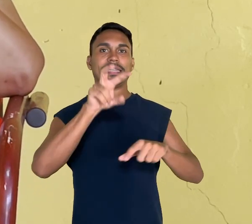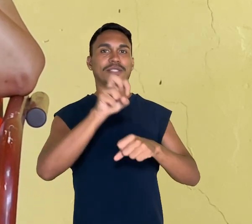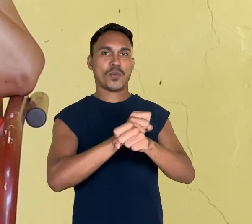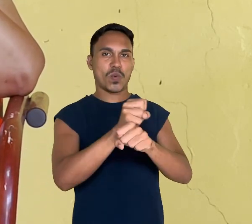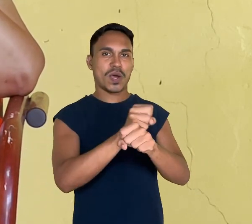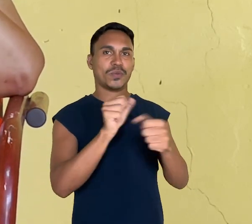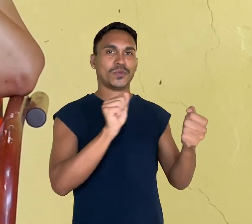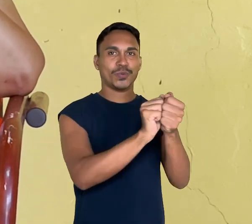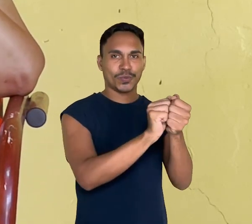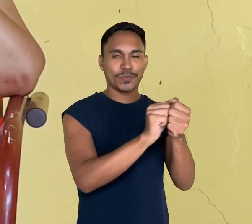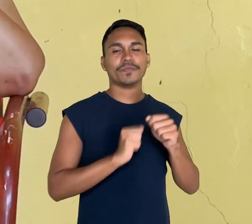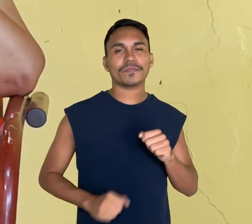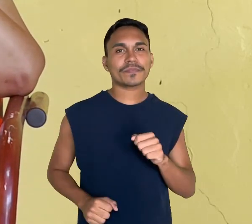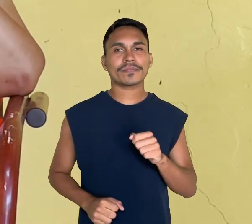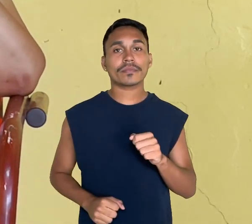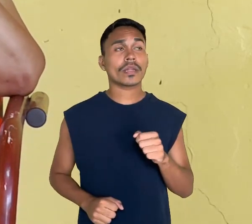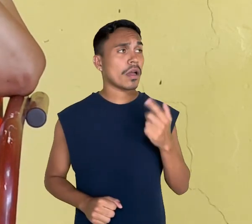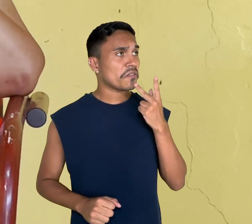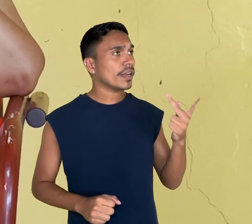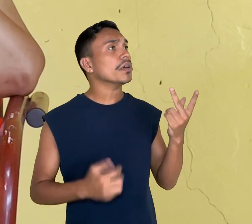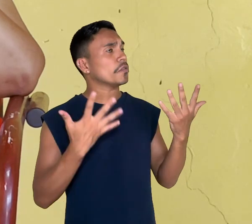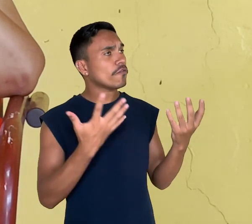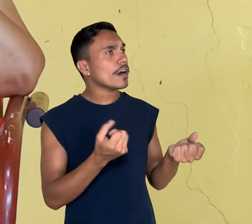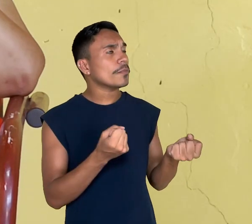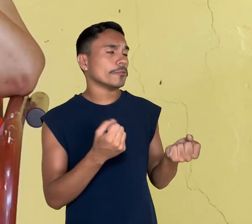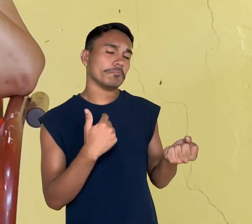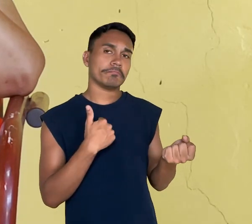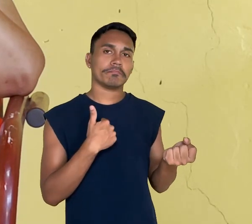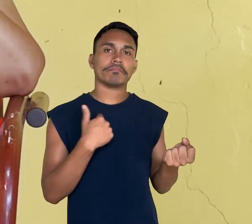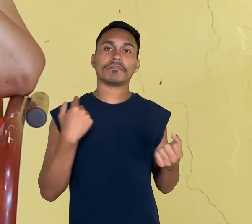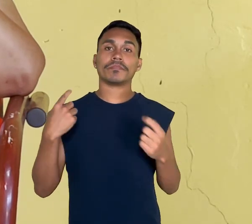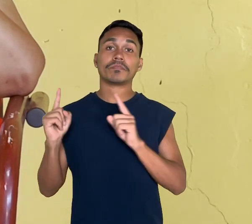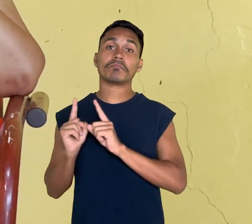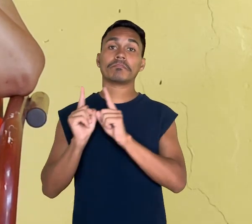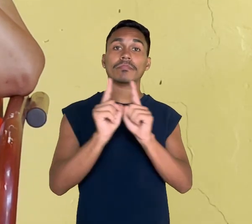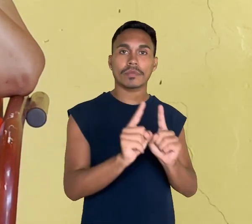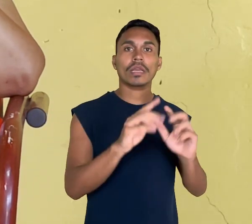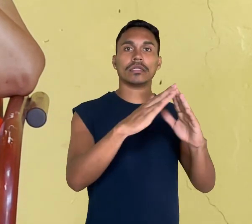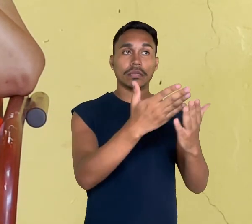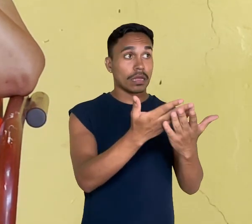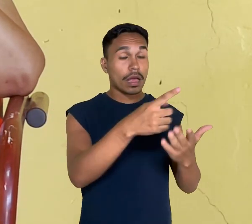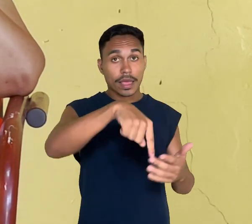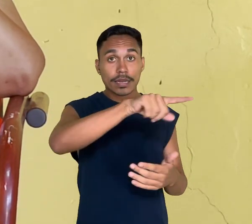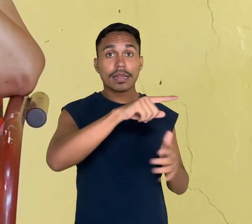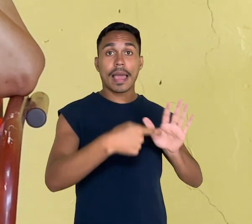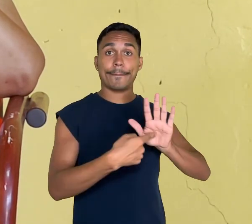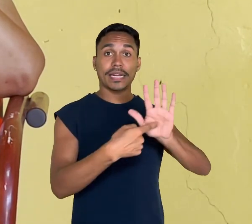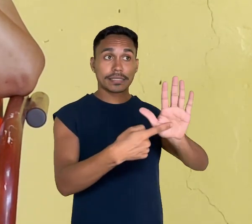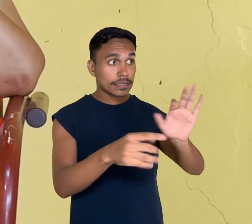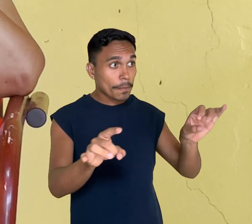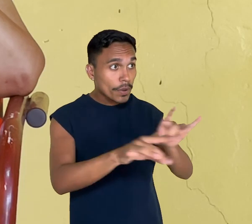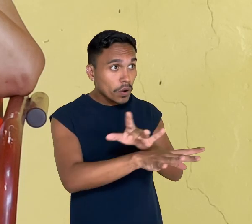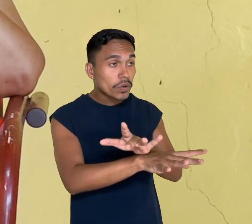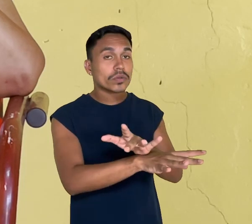5 anos com ele. E eu falei, então, eu vou, e a gente foi. Chegou lá, eles se apresentaram, quando terminou, ele disse,